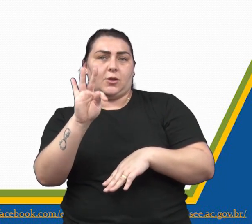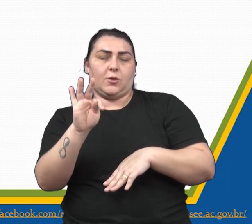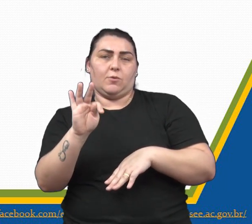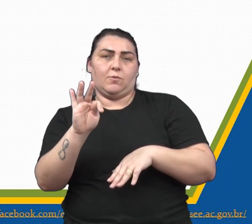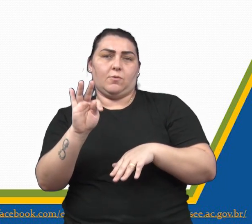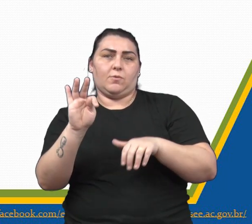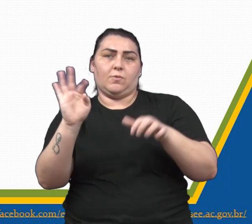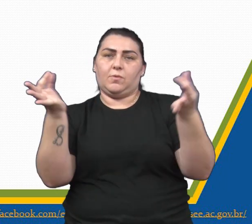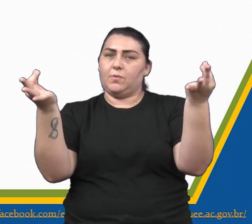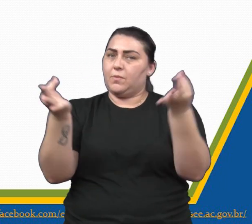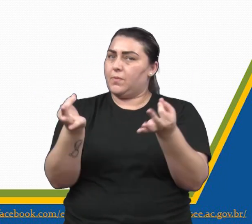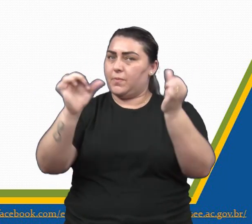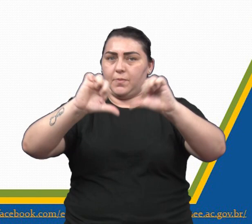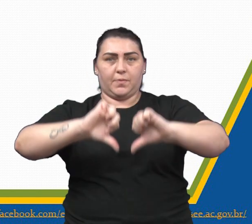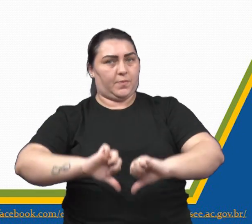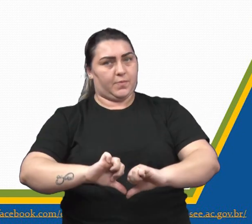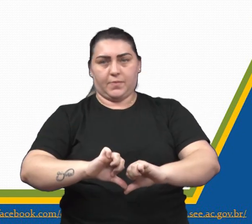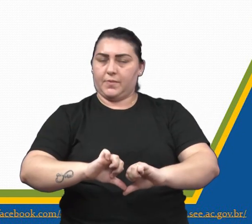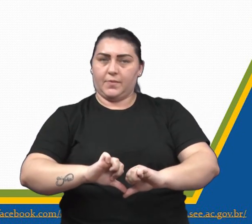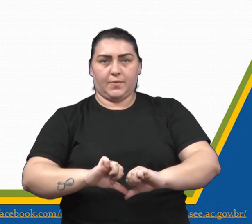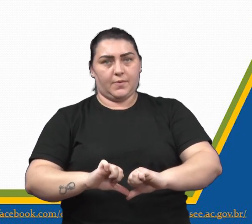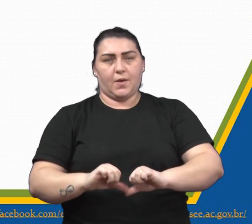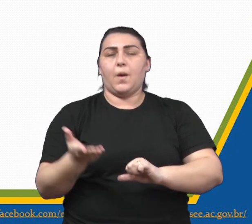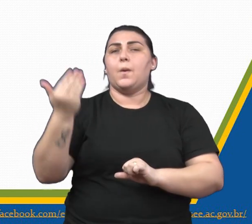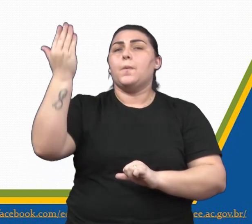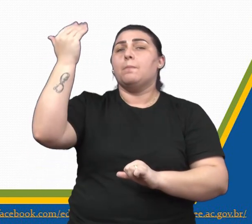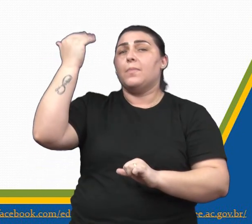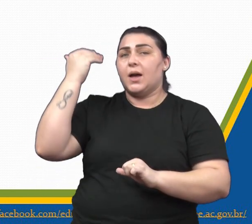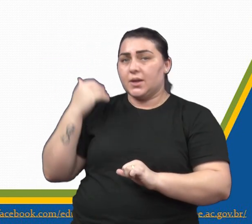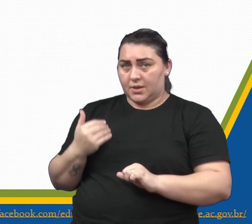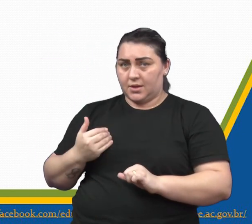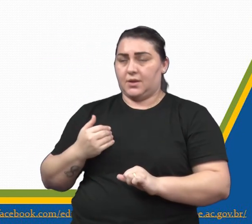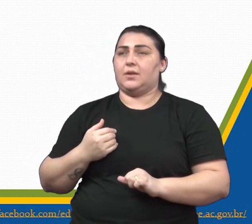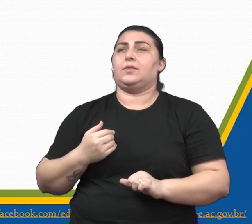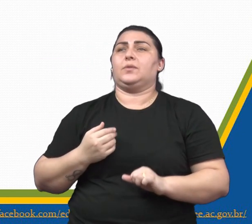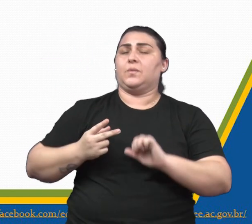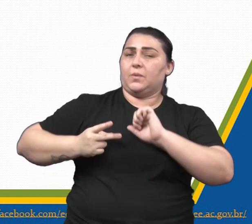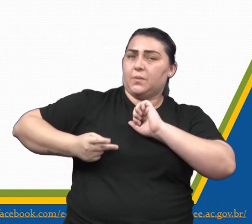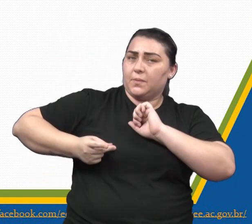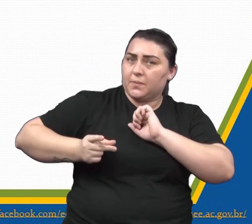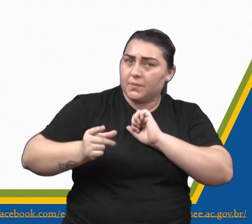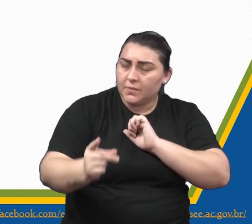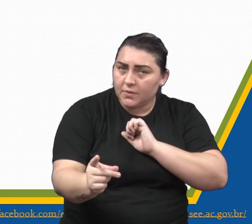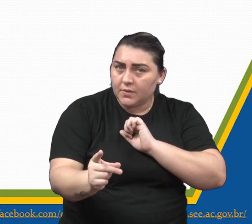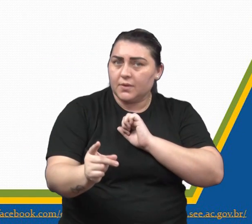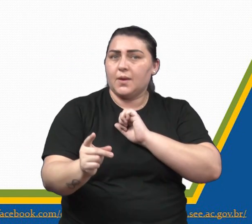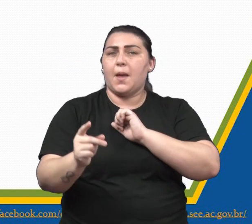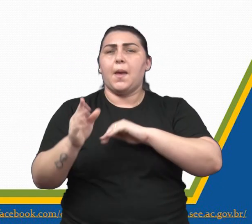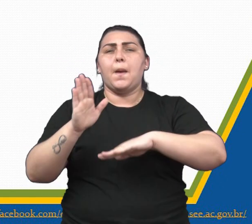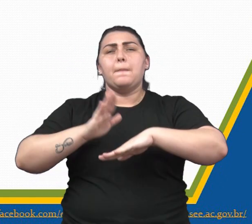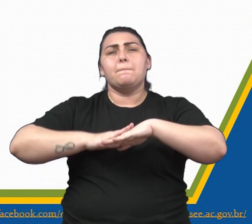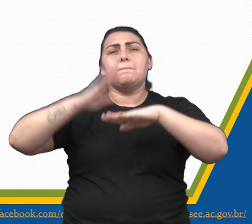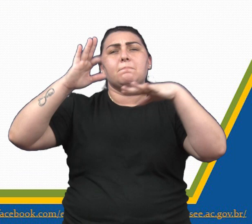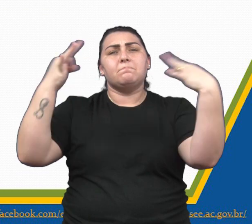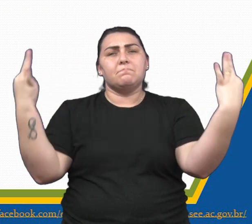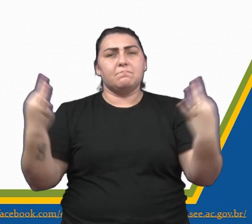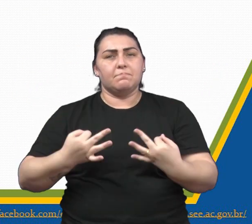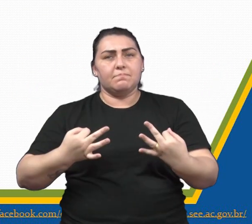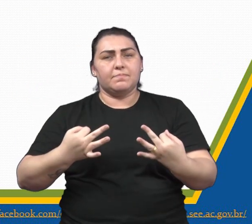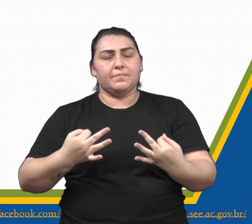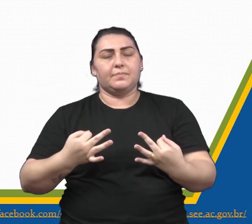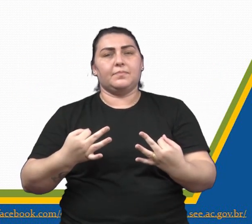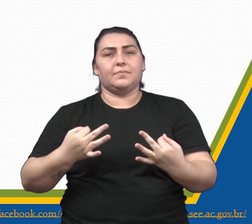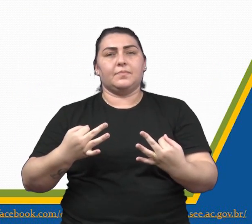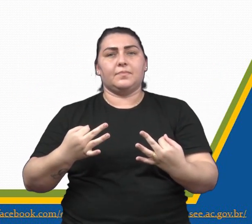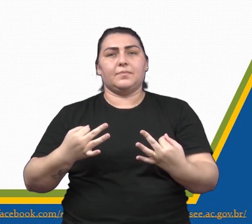passado que se repetia ou ao passado que durou no passado. E o pretérito mais que perfeito?